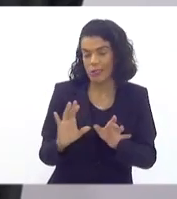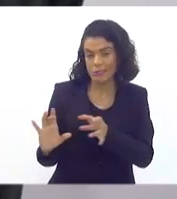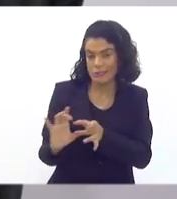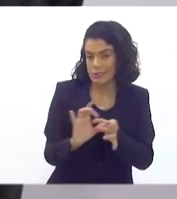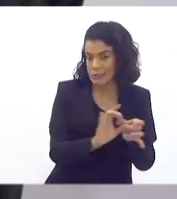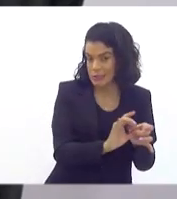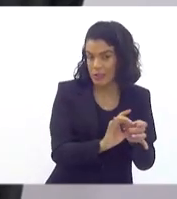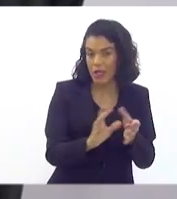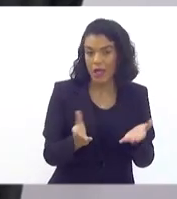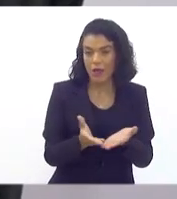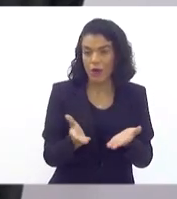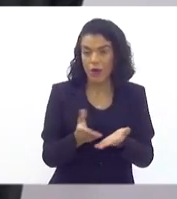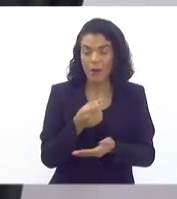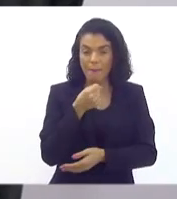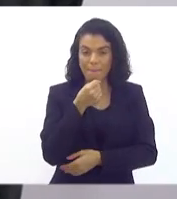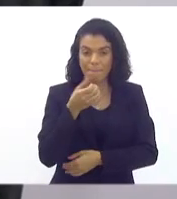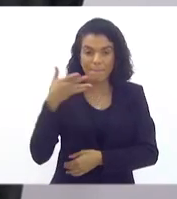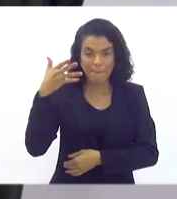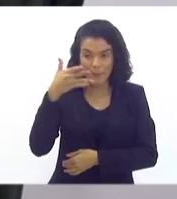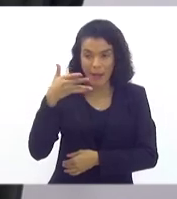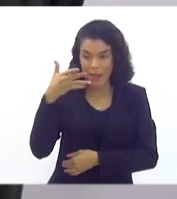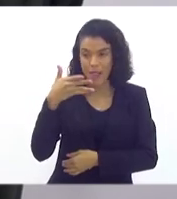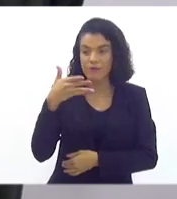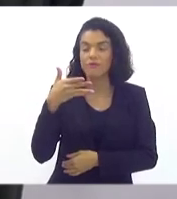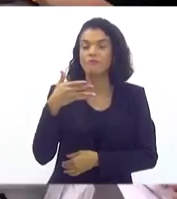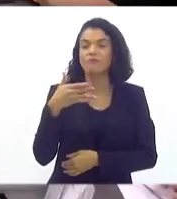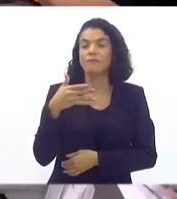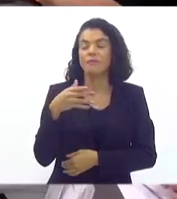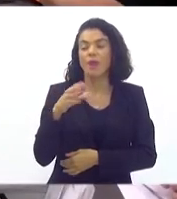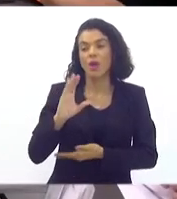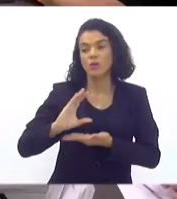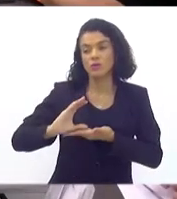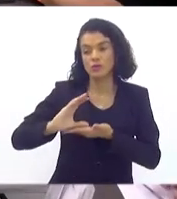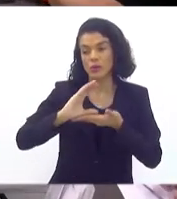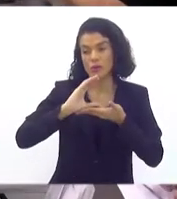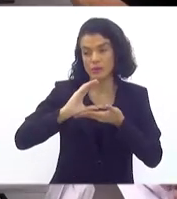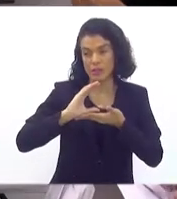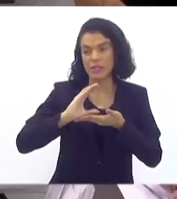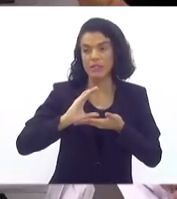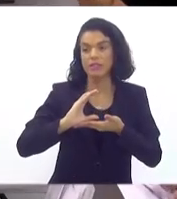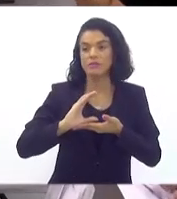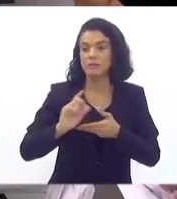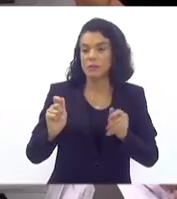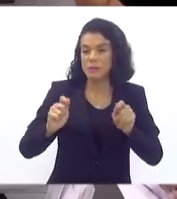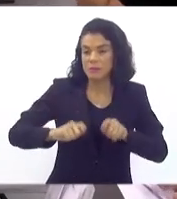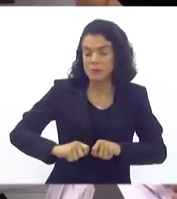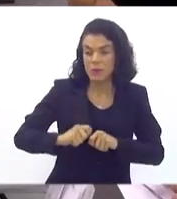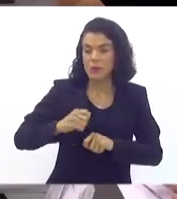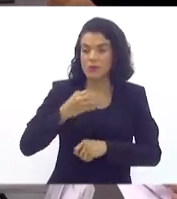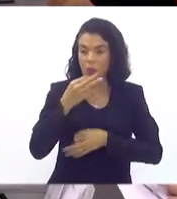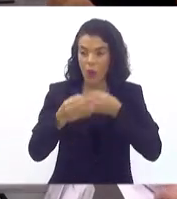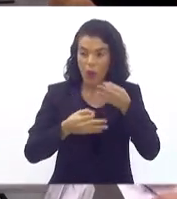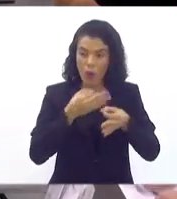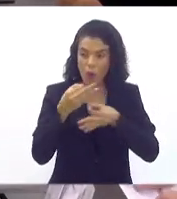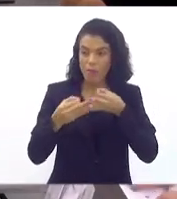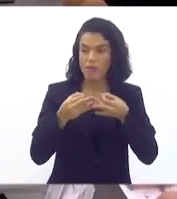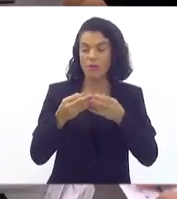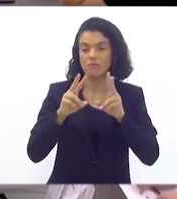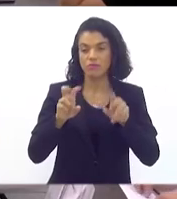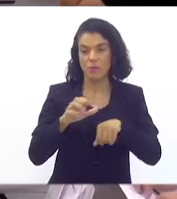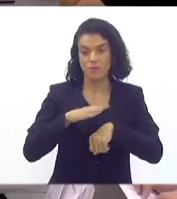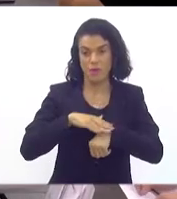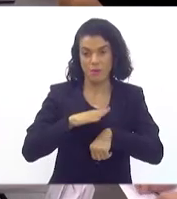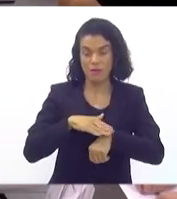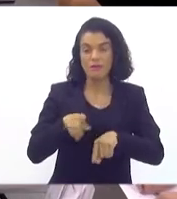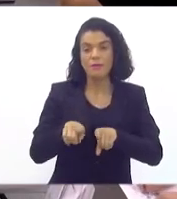Óbvio passo a palavra aqui eh aos conselheiros para que possam fazer comentários sobre esse momento e